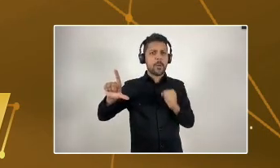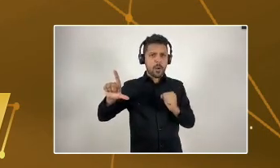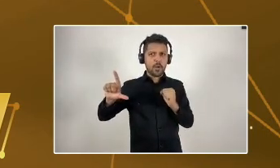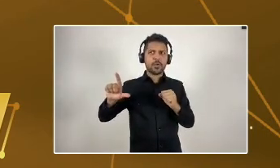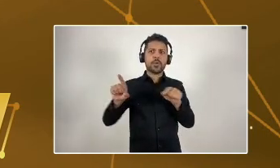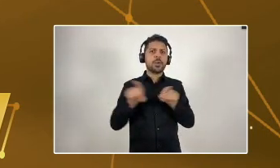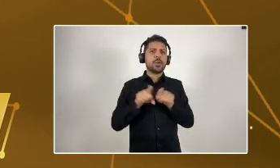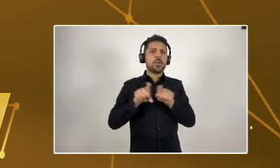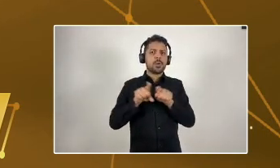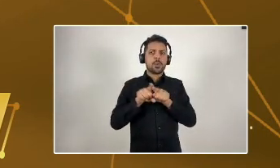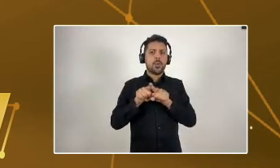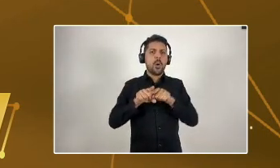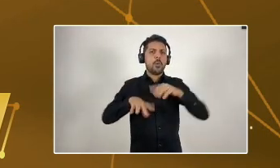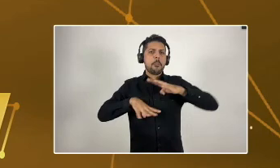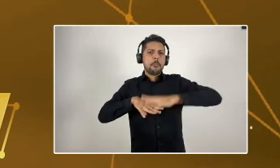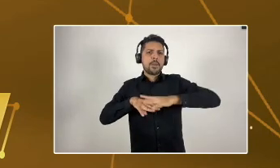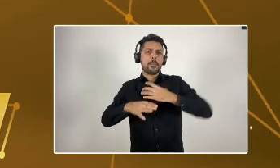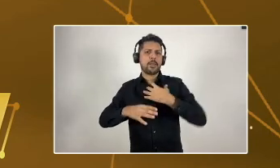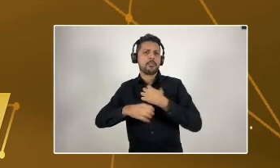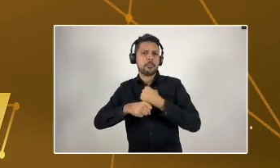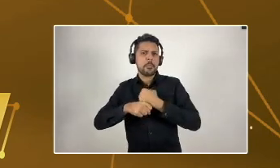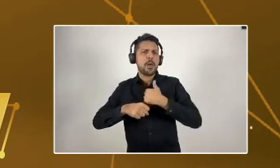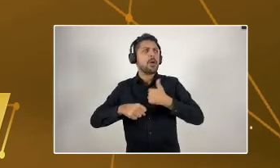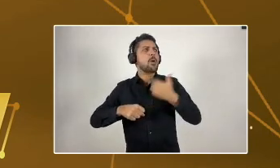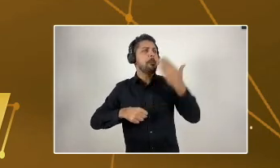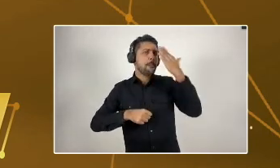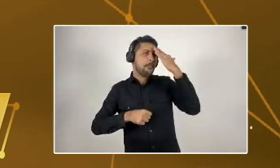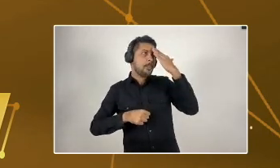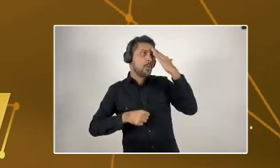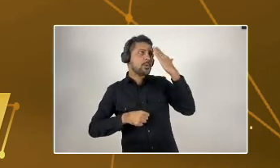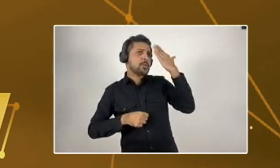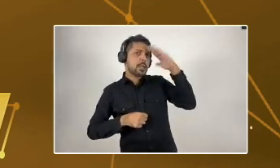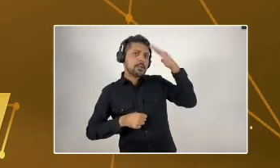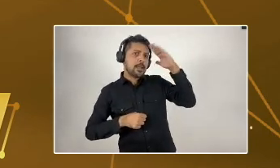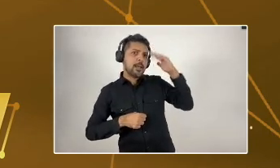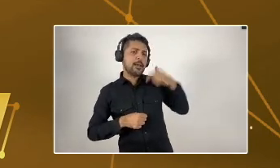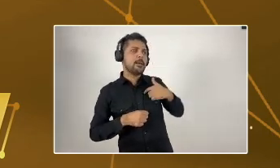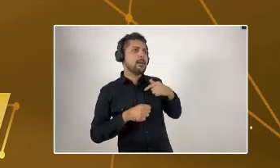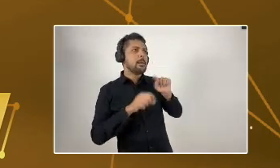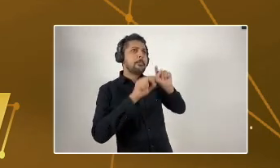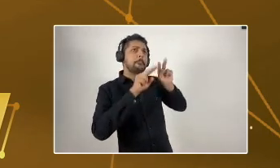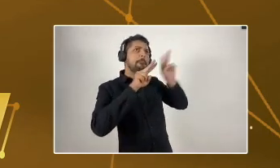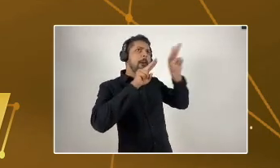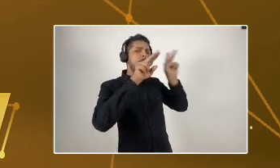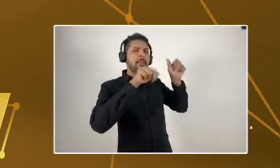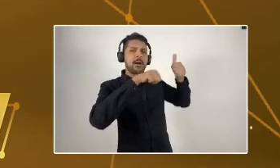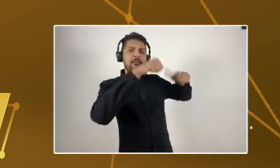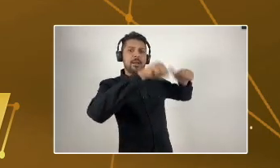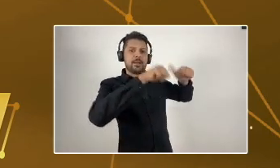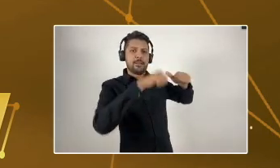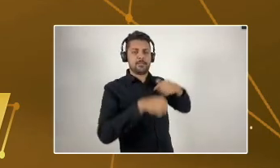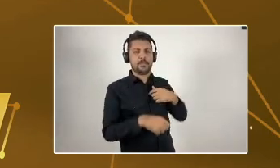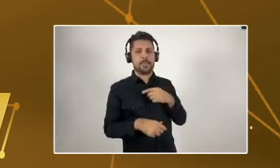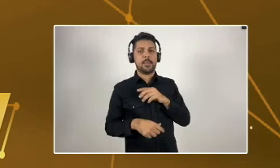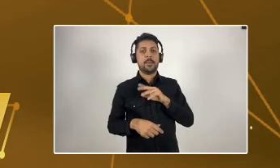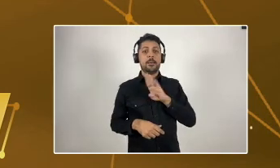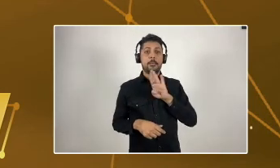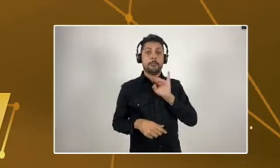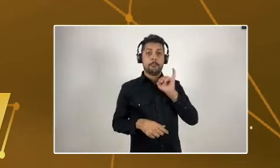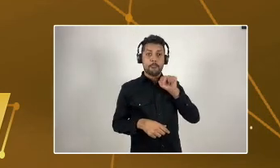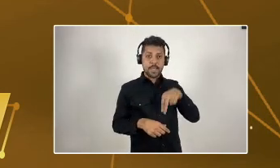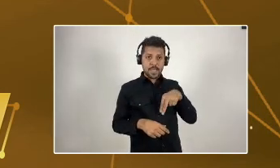precisas. Material ainda não, mas o BIM vem para isso. O BIM vem para consumir toda